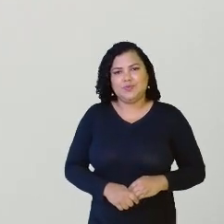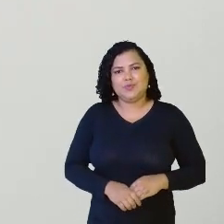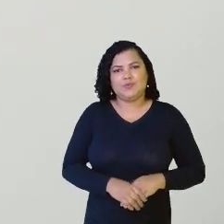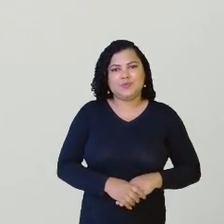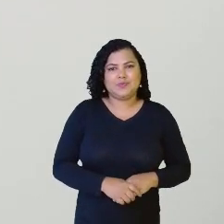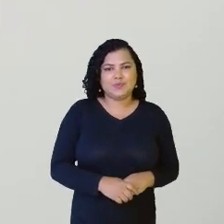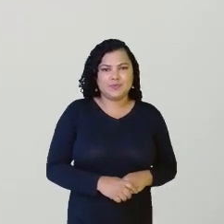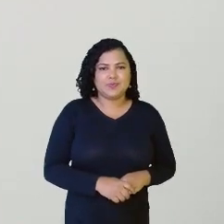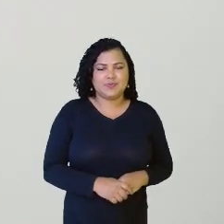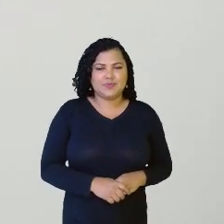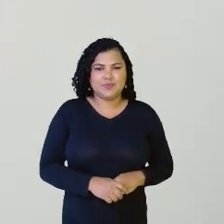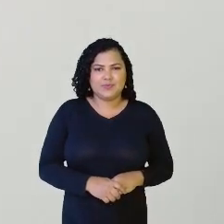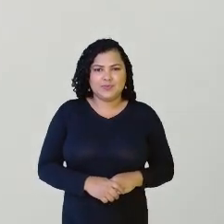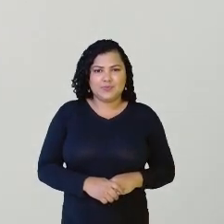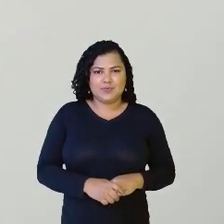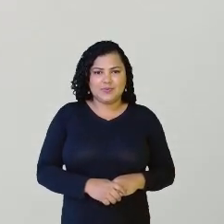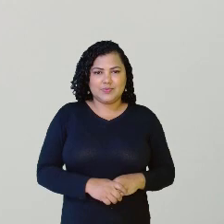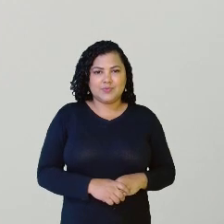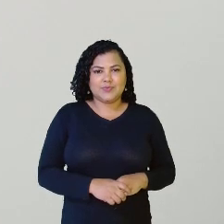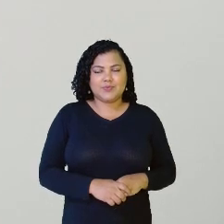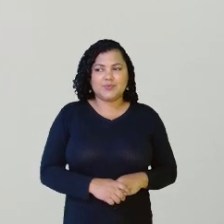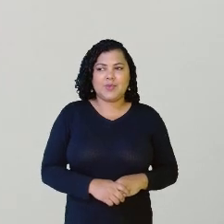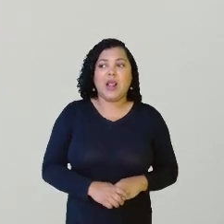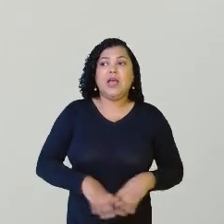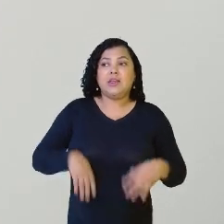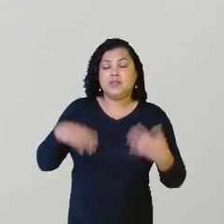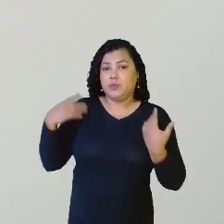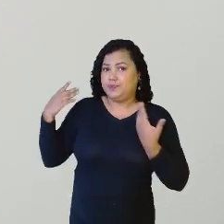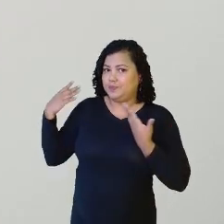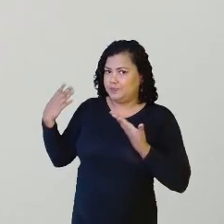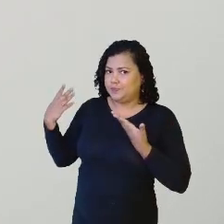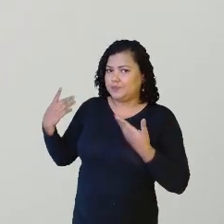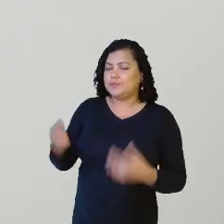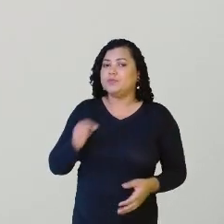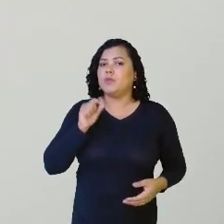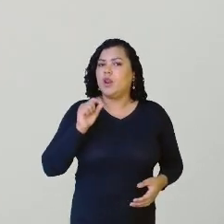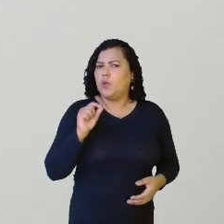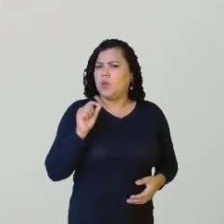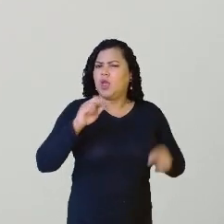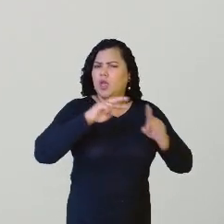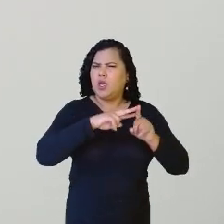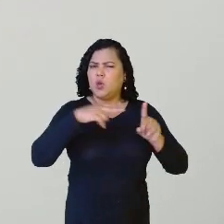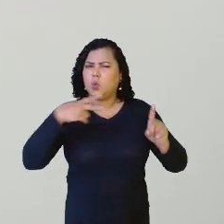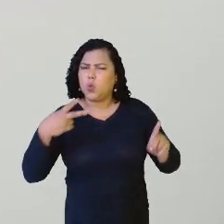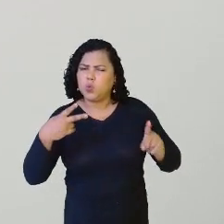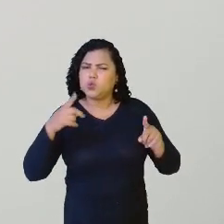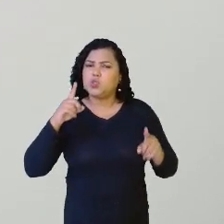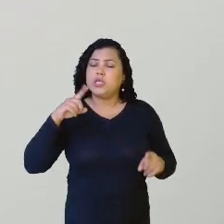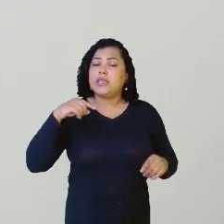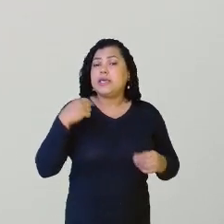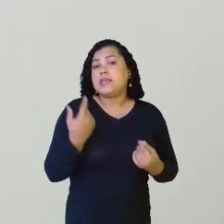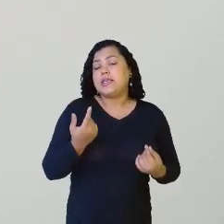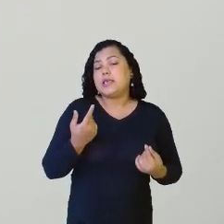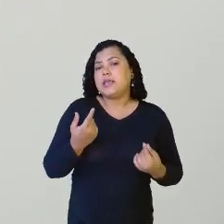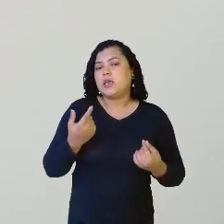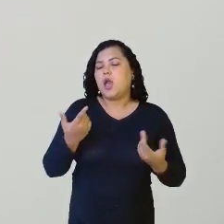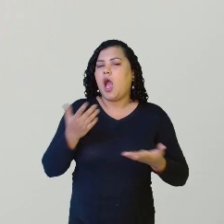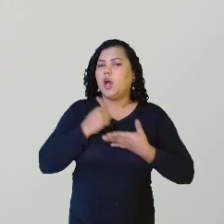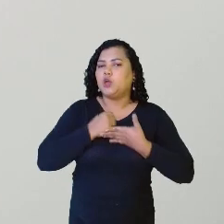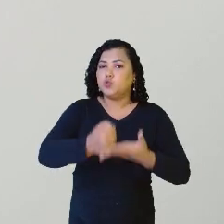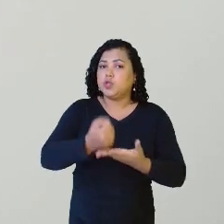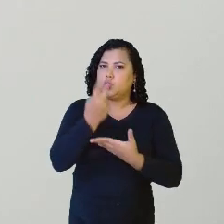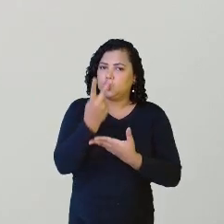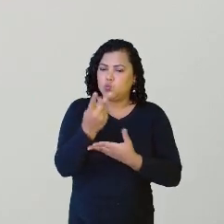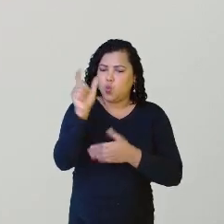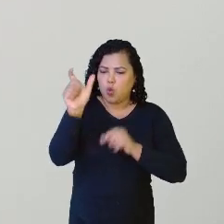isso. Os meios de comunicação são ferramentas que permitem que duas pessoas ou mais